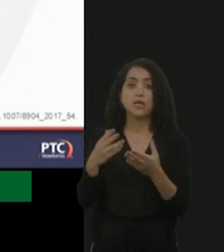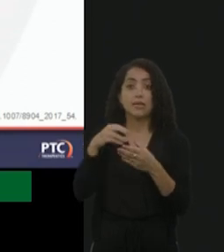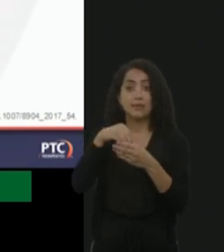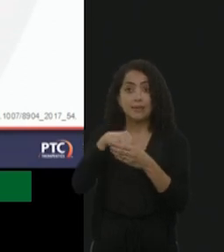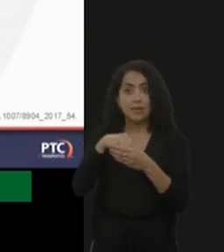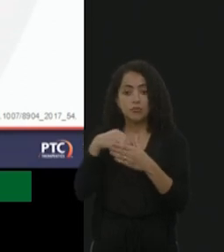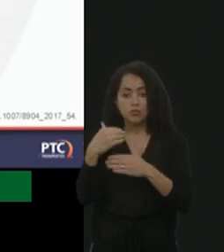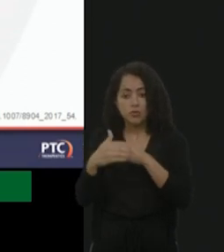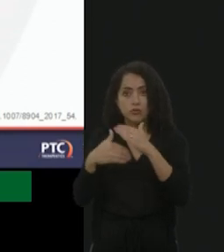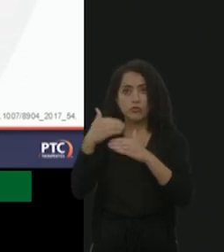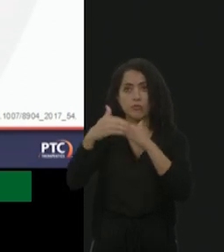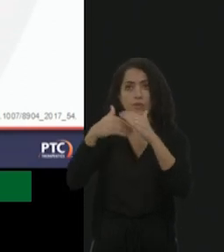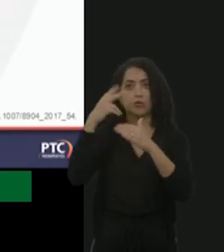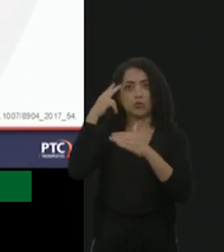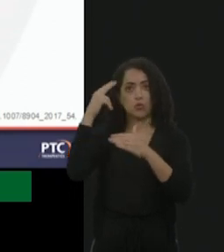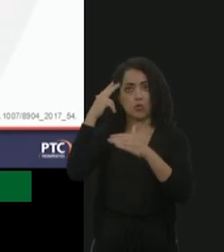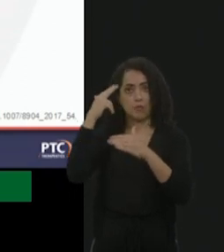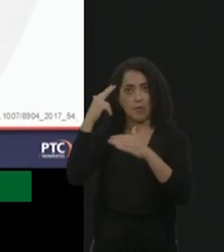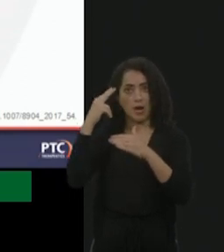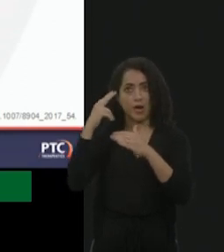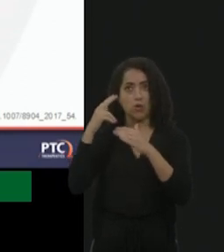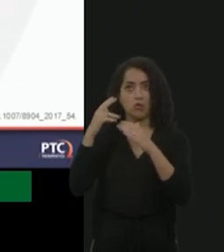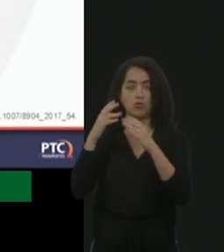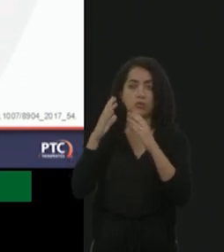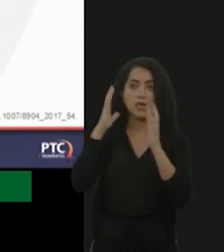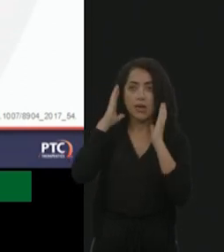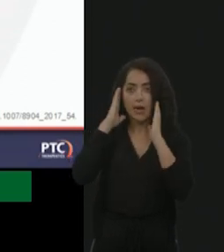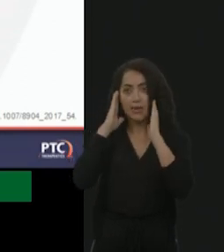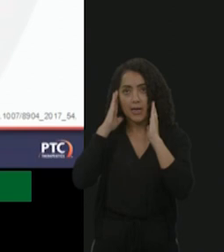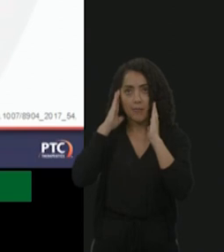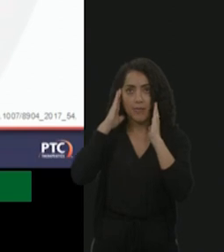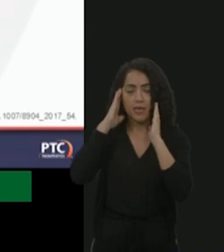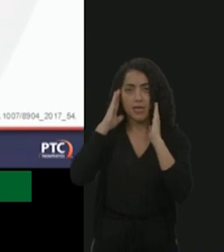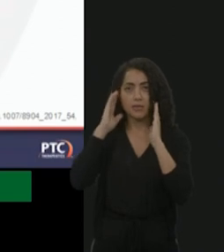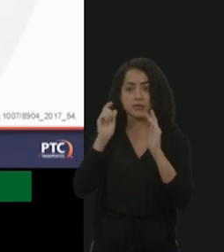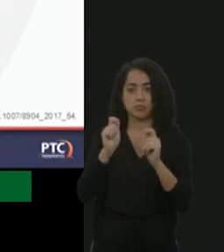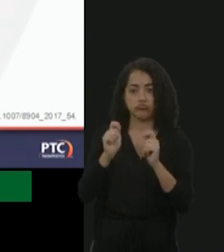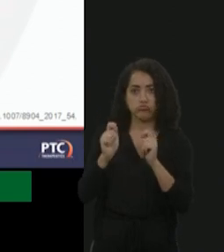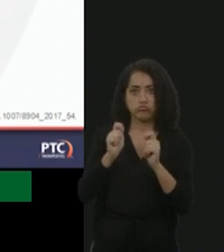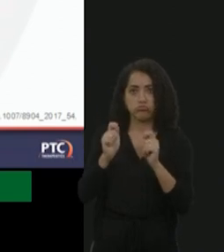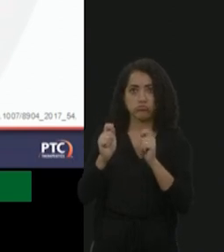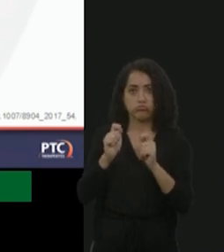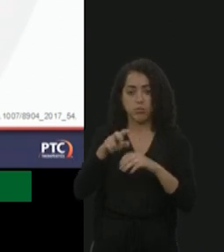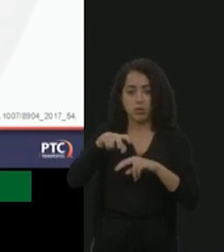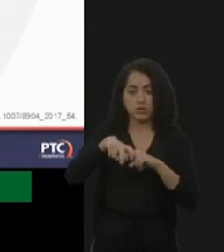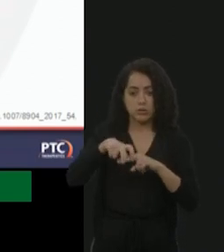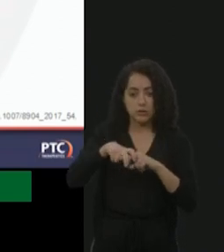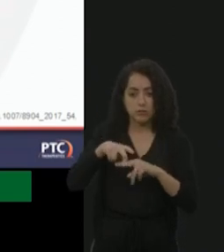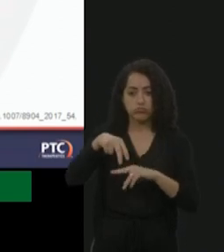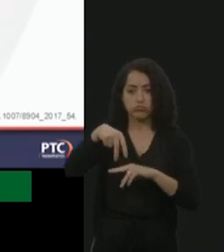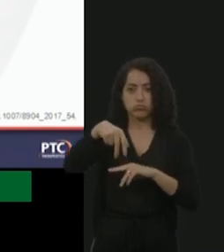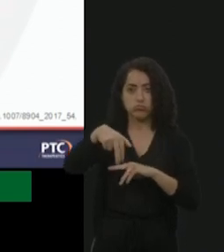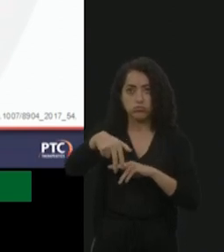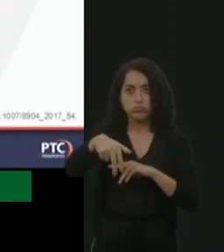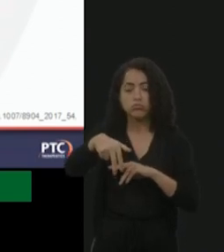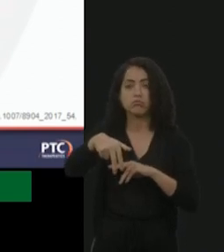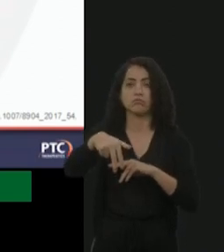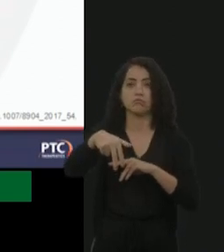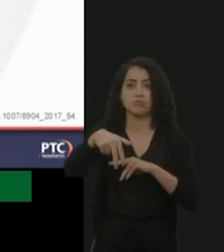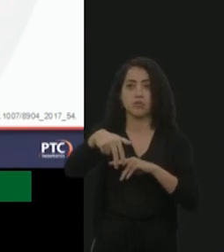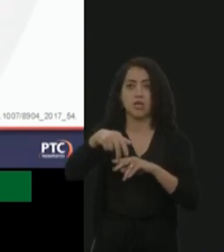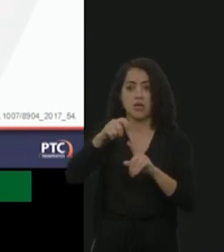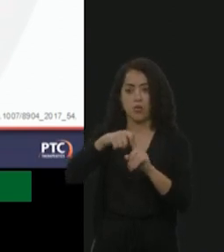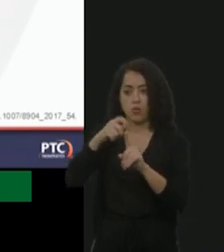desenvolvimento normal, a criança controlasse a cabeça com 3 meses, sentasse sem apoio em torno de 6 meses, andasse ali ao redor de 15